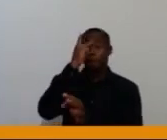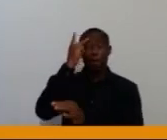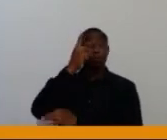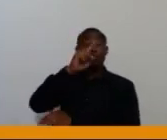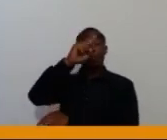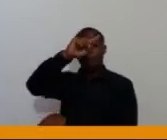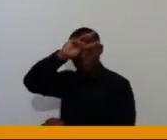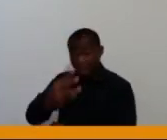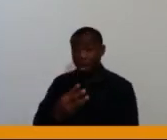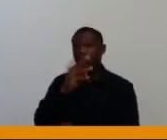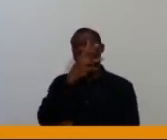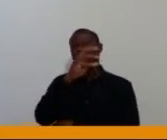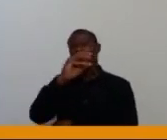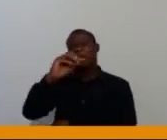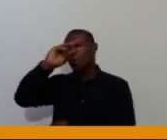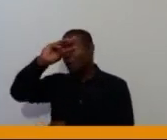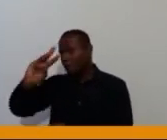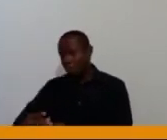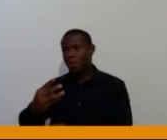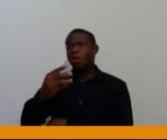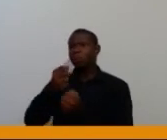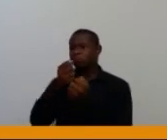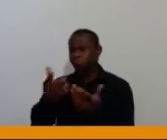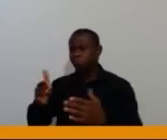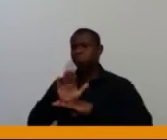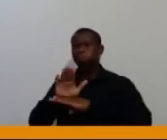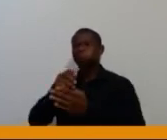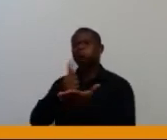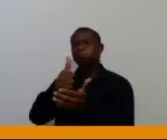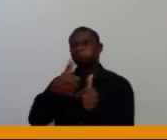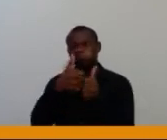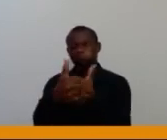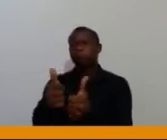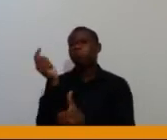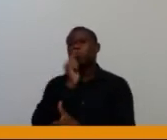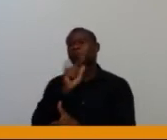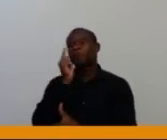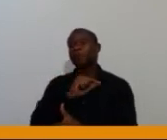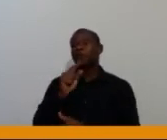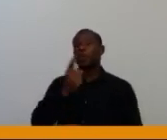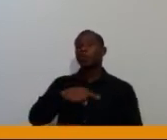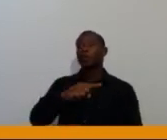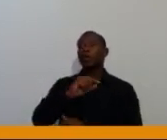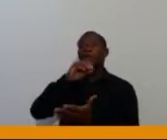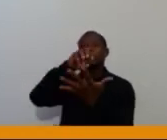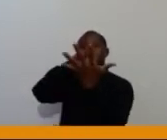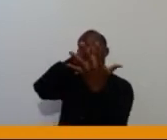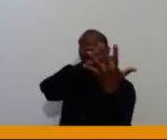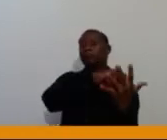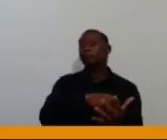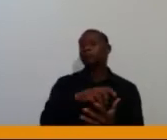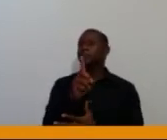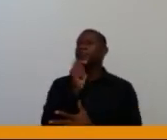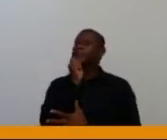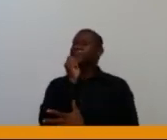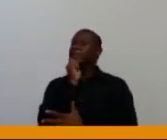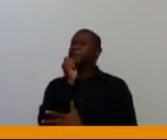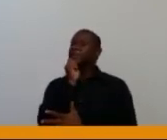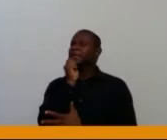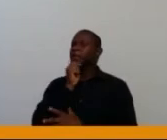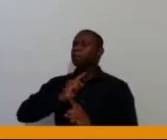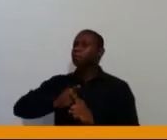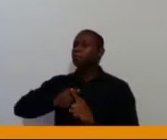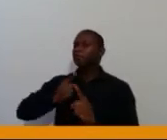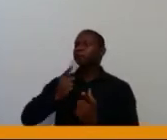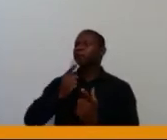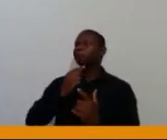1.300.000 atendimentos. Nós não estamos chamando isso de matrícula, porque essa produção não está indo para os